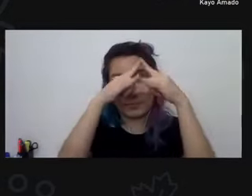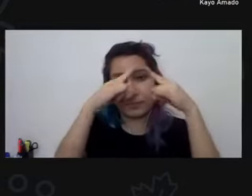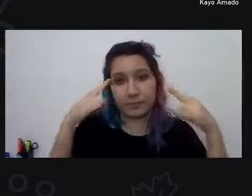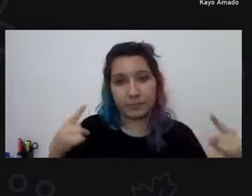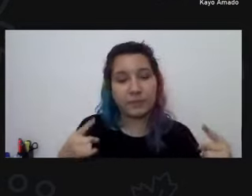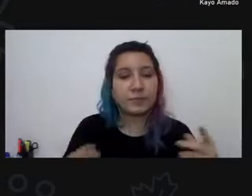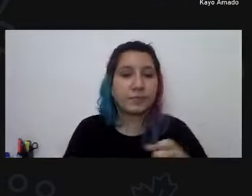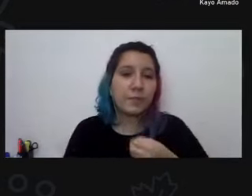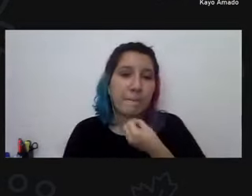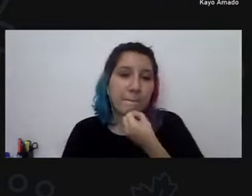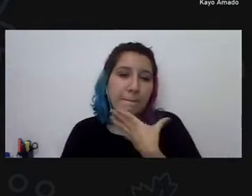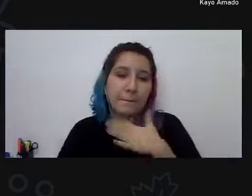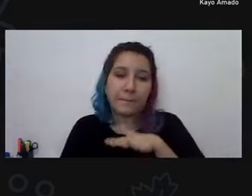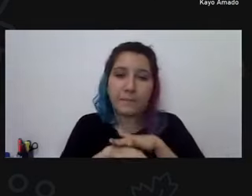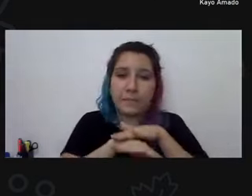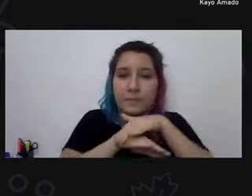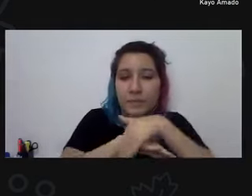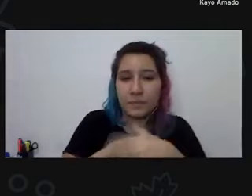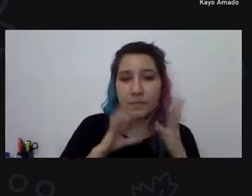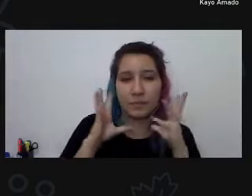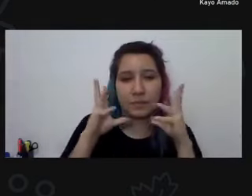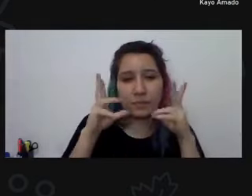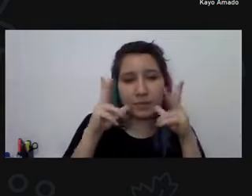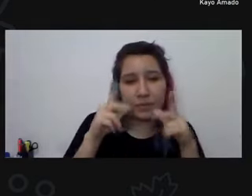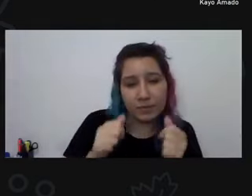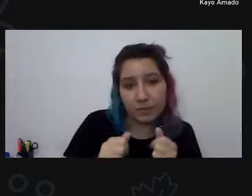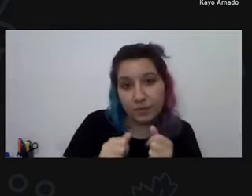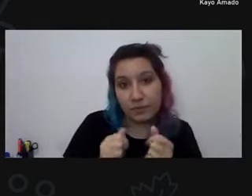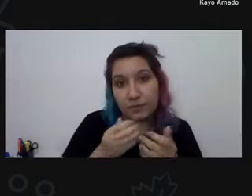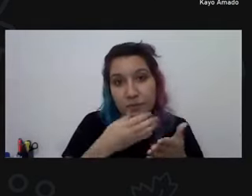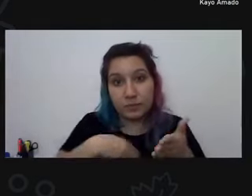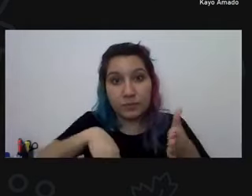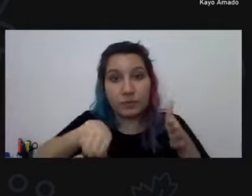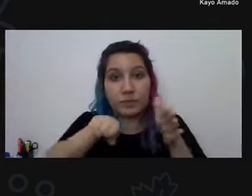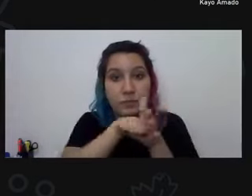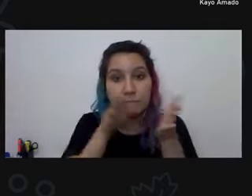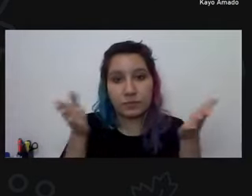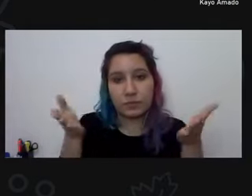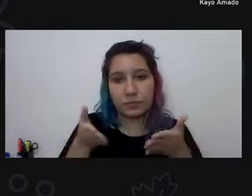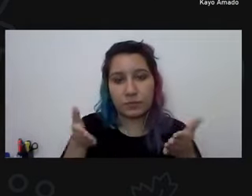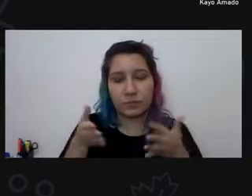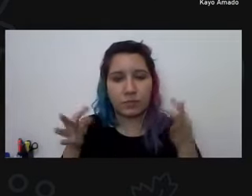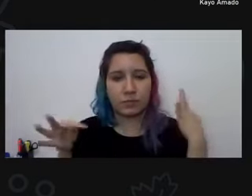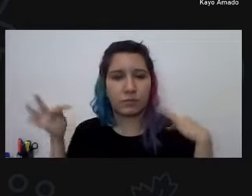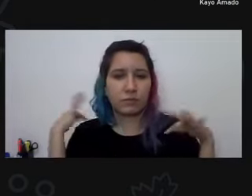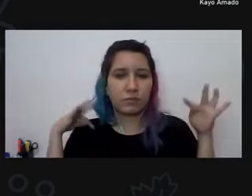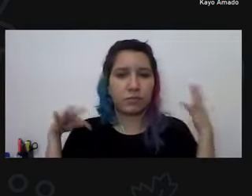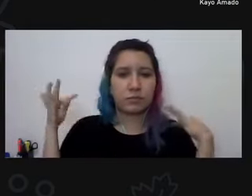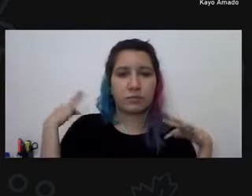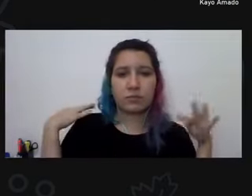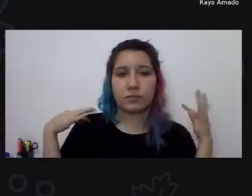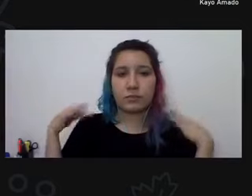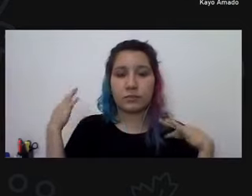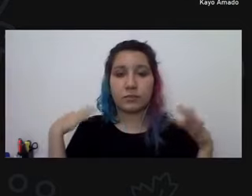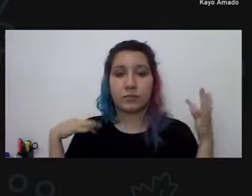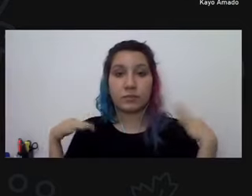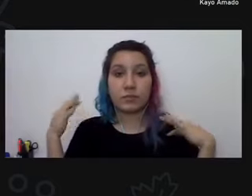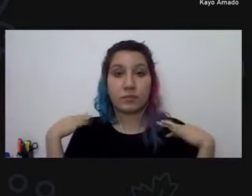falando, o assunto hoje é turismo, turismo. Quem aqui acha que São Vicente é uma cidade